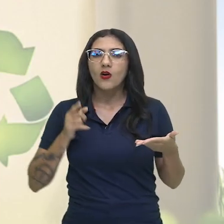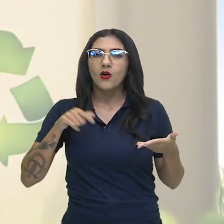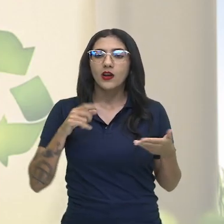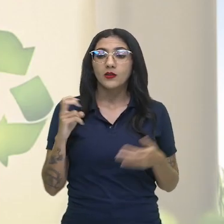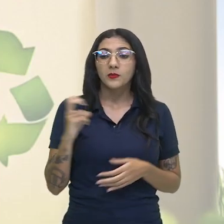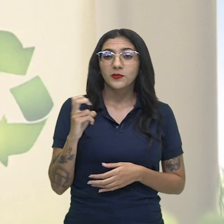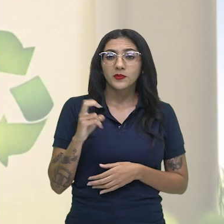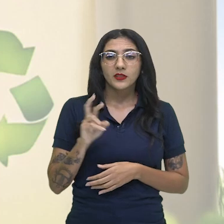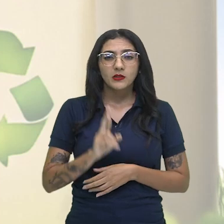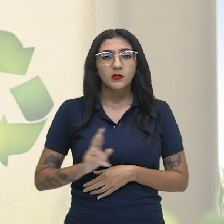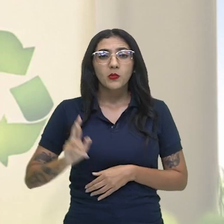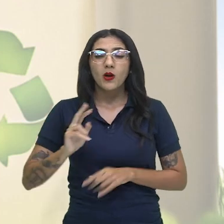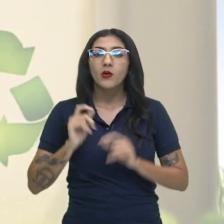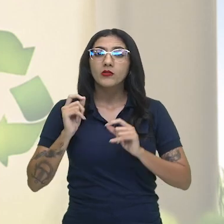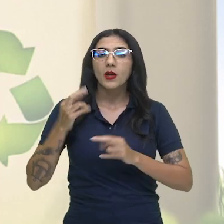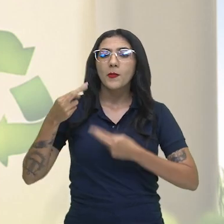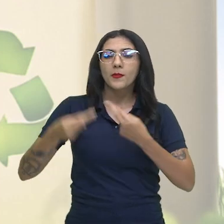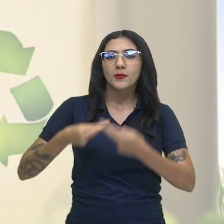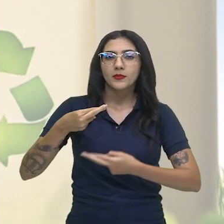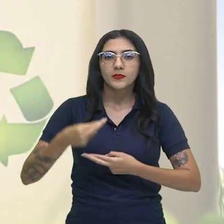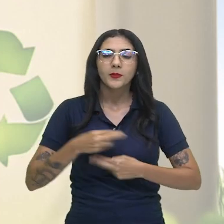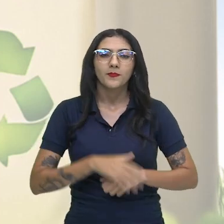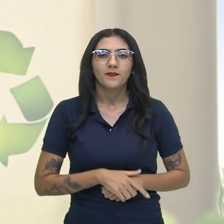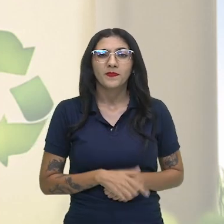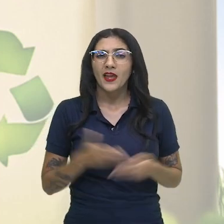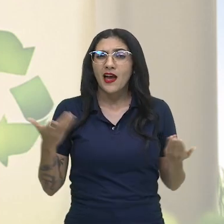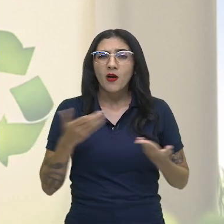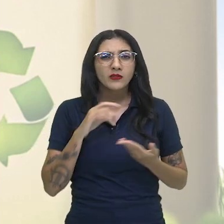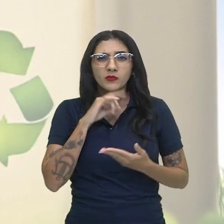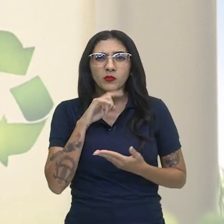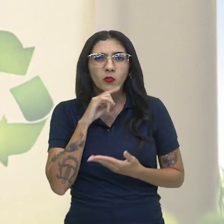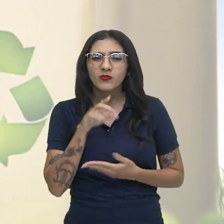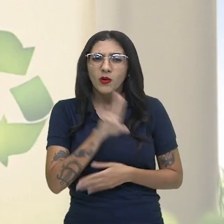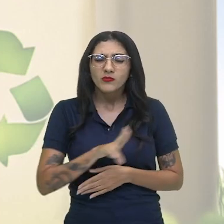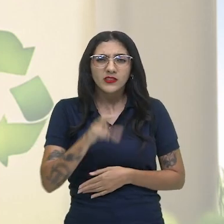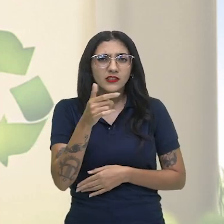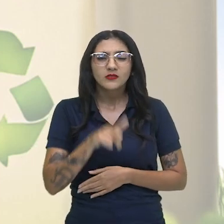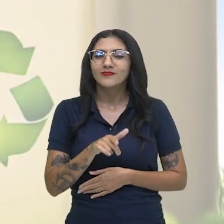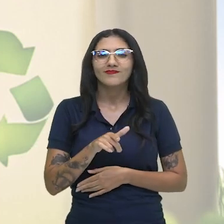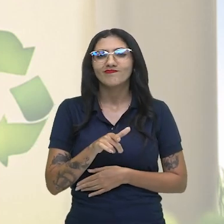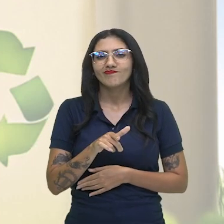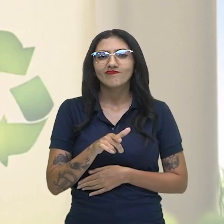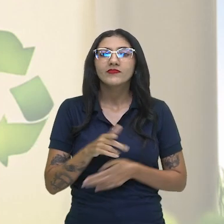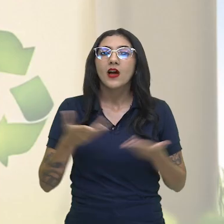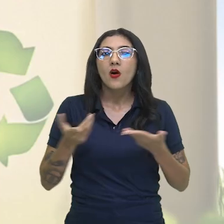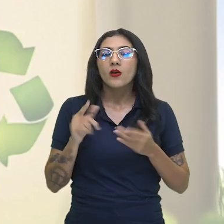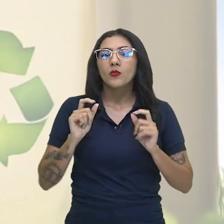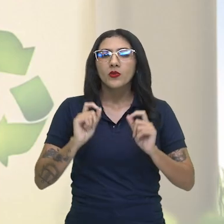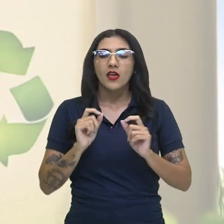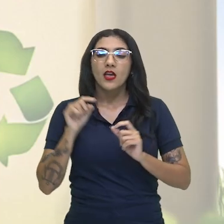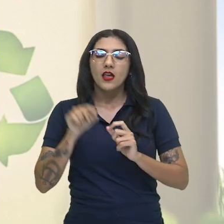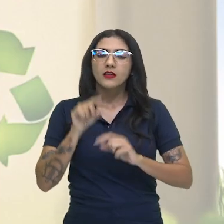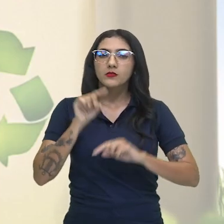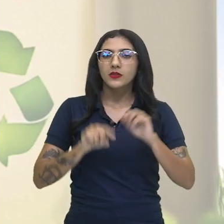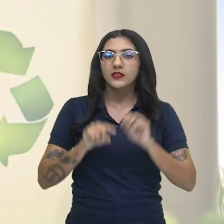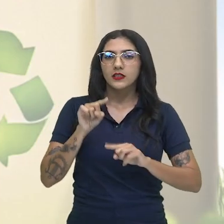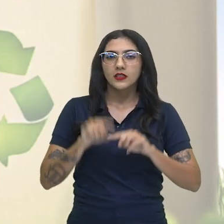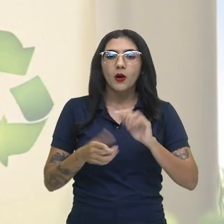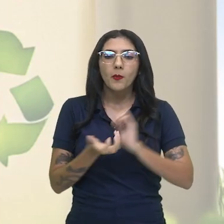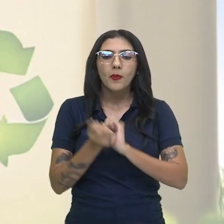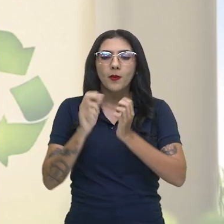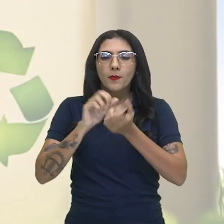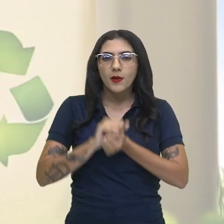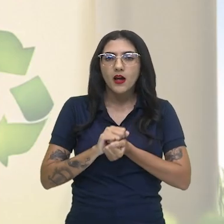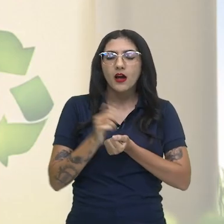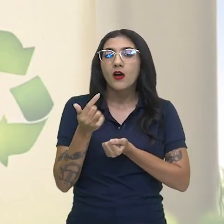R's é a reciclagem, realizada quando não for possível reutilizar um objeto. O processo consiste em transformar resíduos em um novo